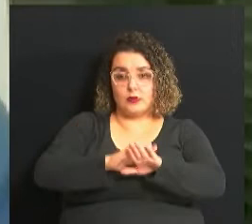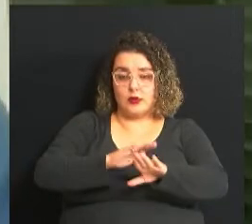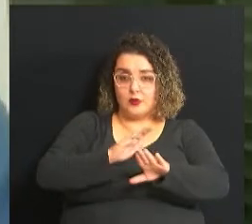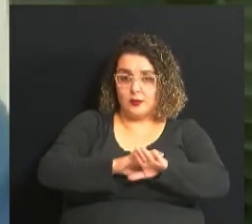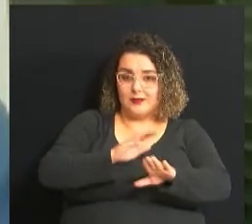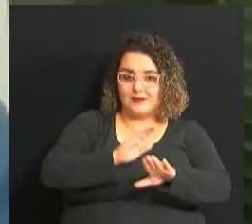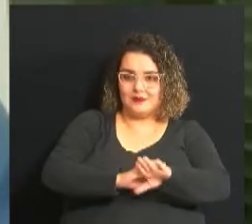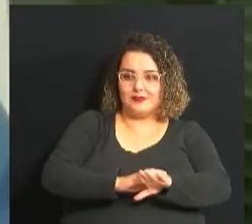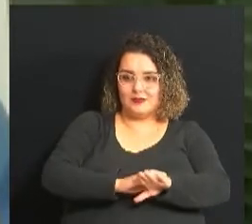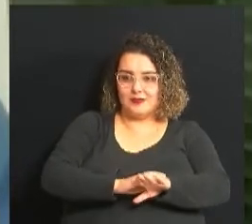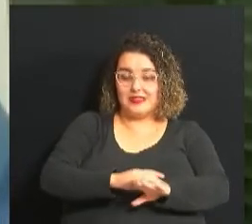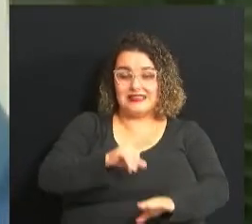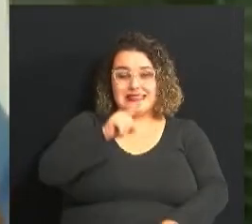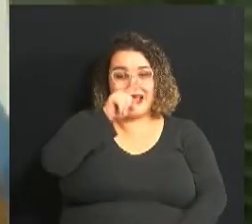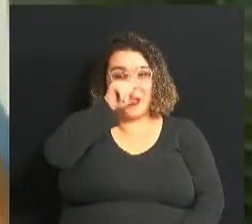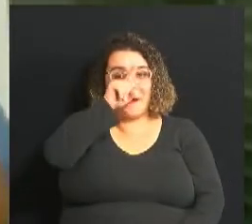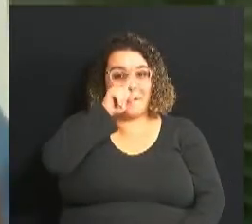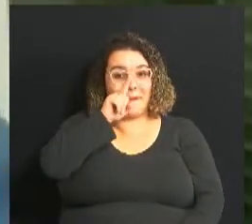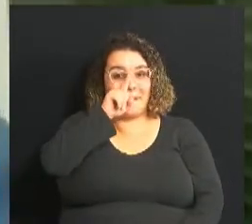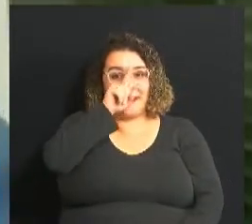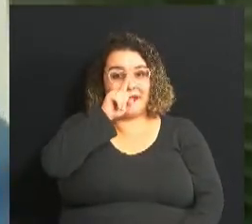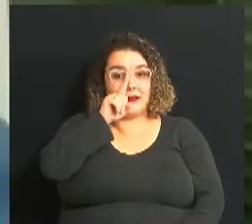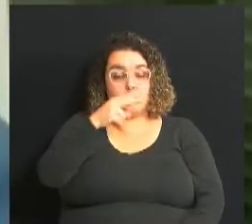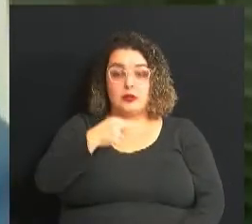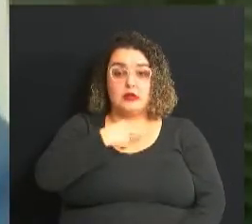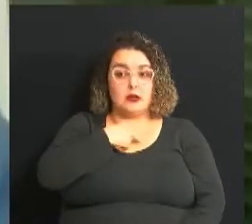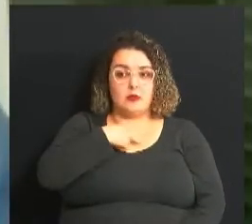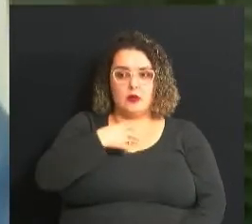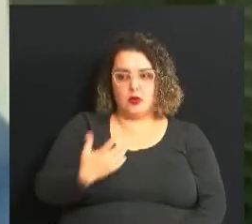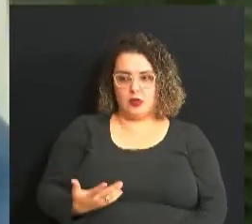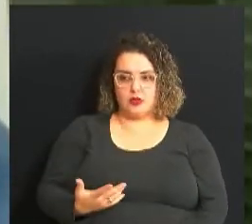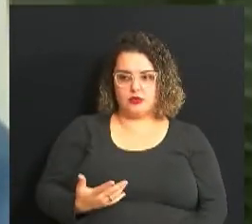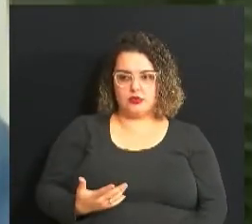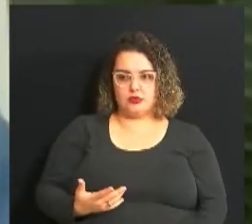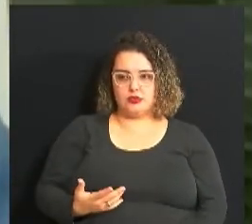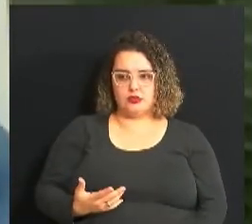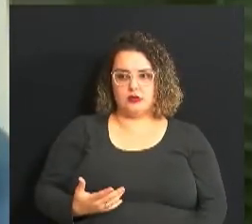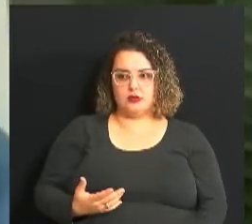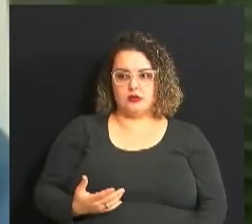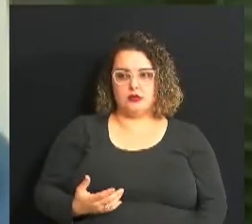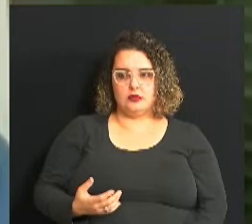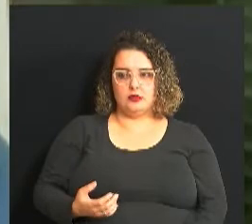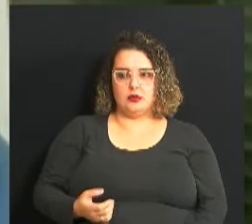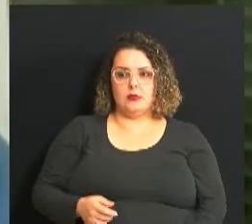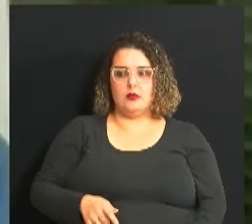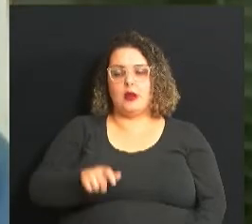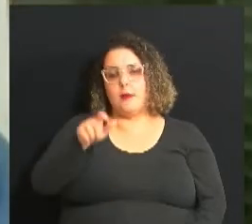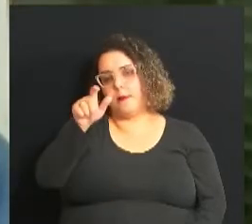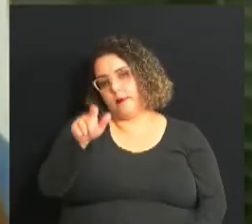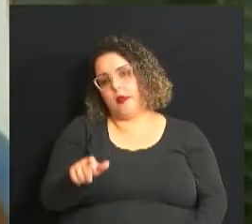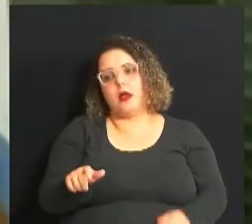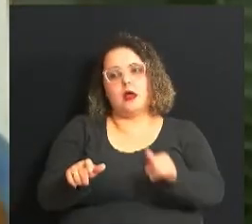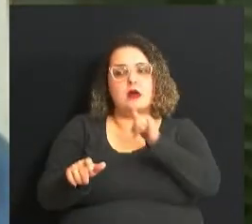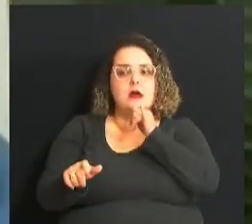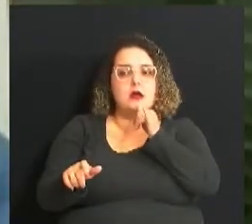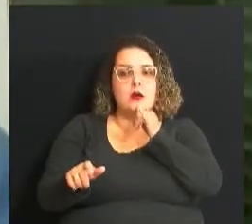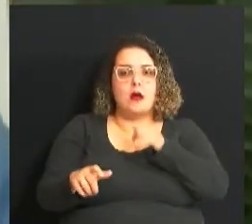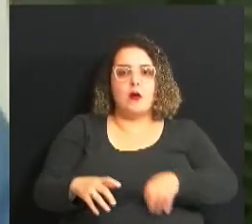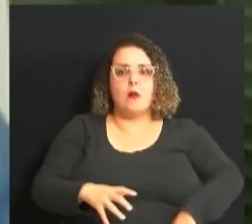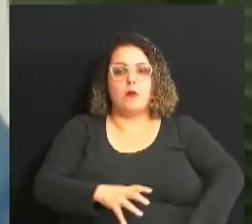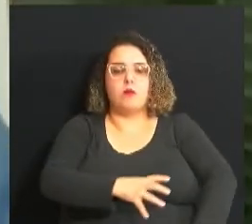indiscriminada e perigosíssima, é você dar testosterona para um indivíduo que está, por exemplo, querendo ganhar